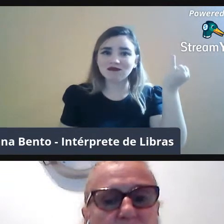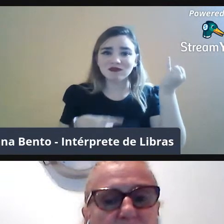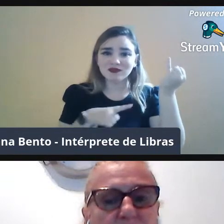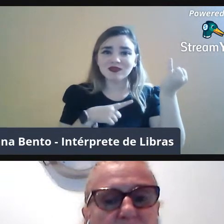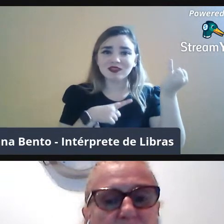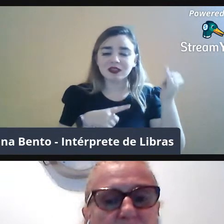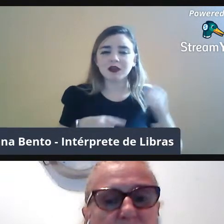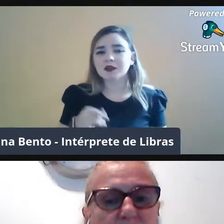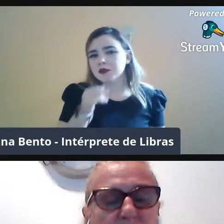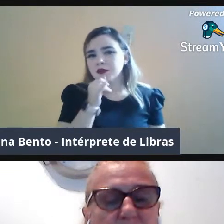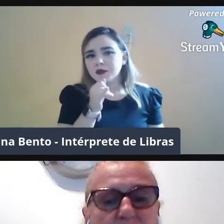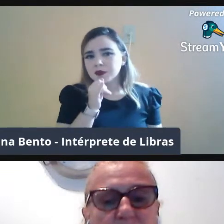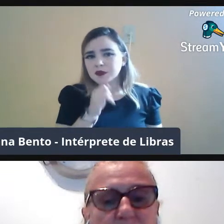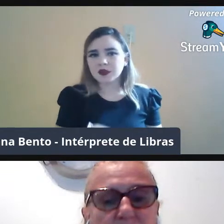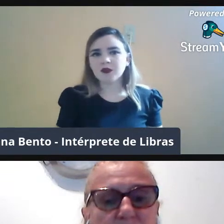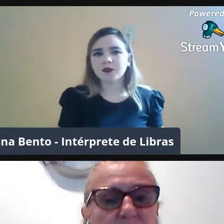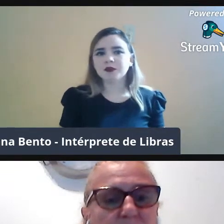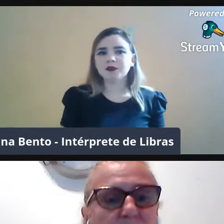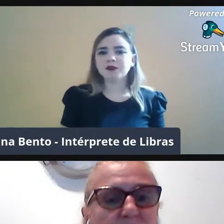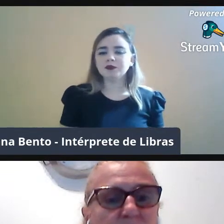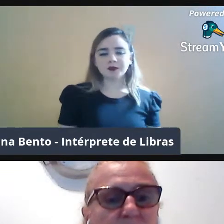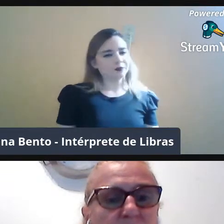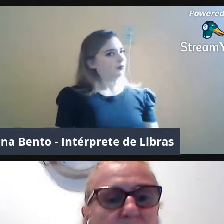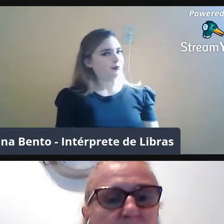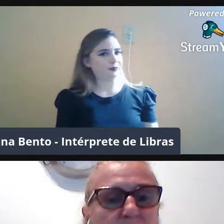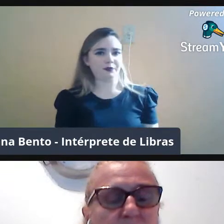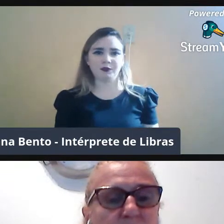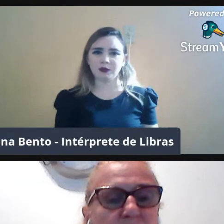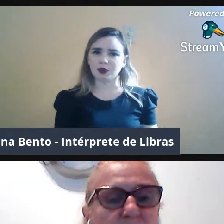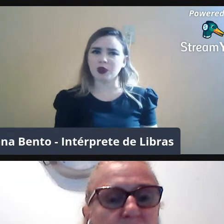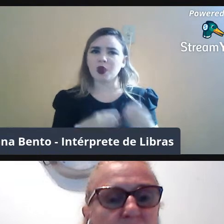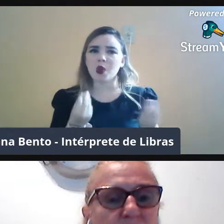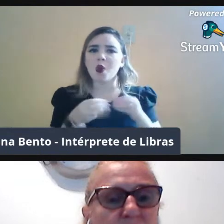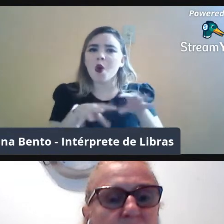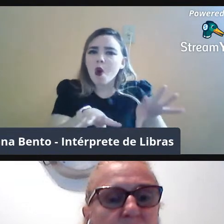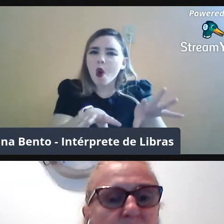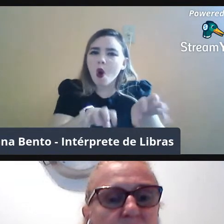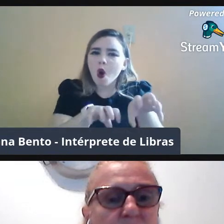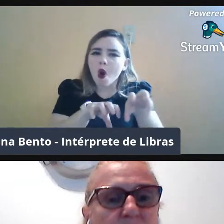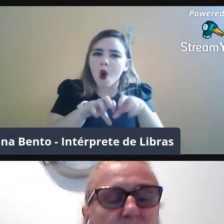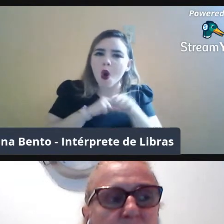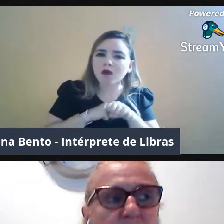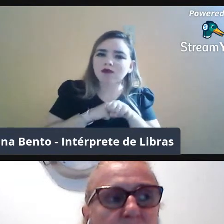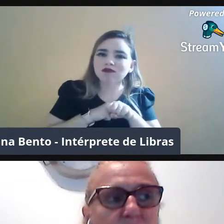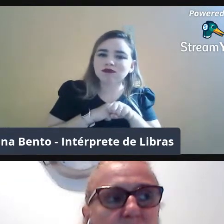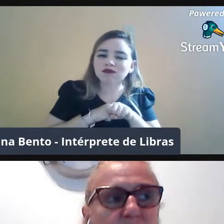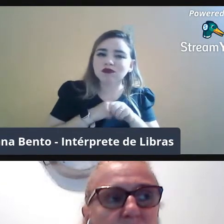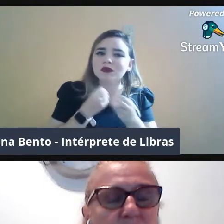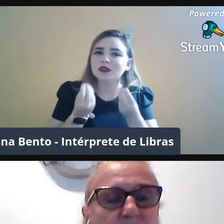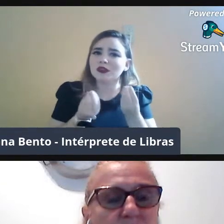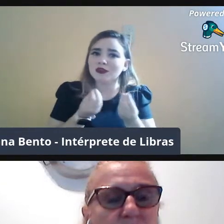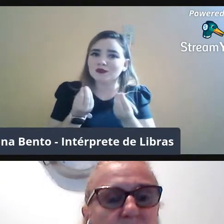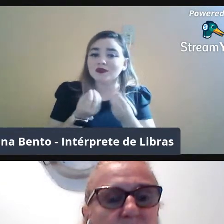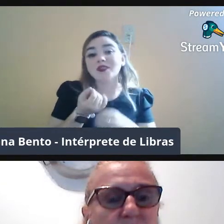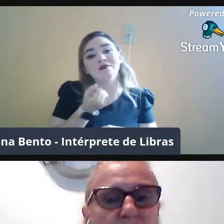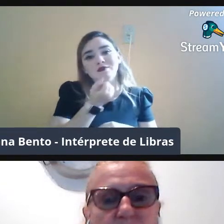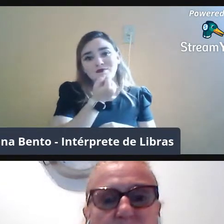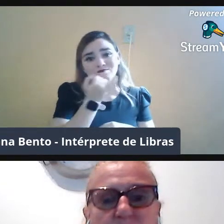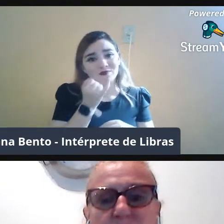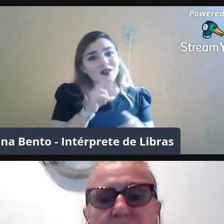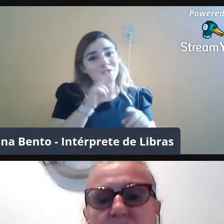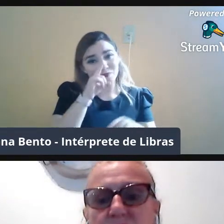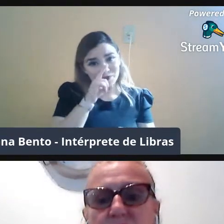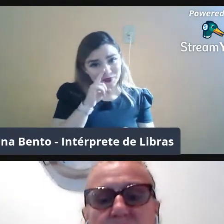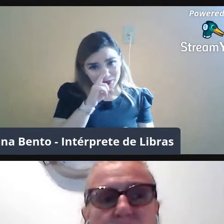Por exemplo, a questão do consumo. O consumo é absolutamente nocivo para a gente. Por